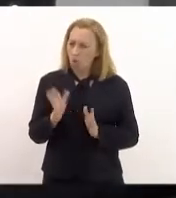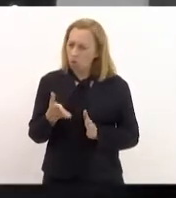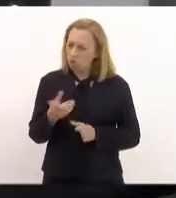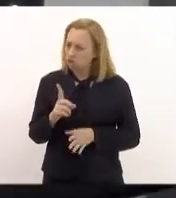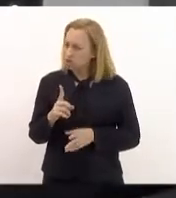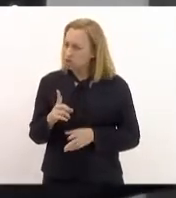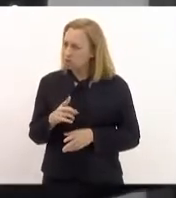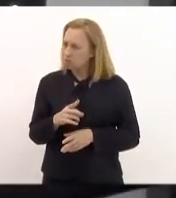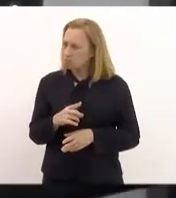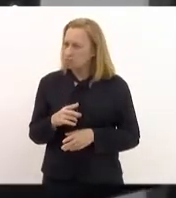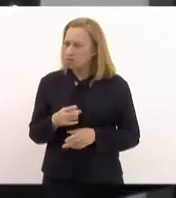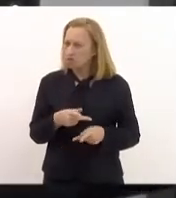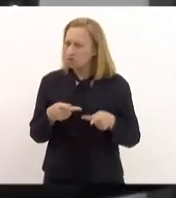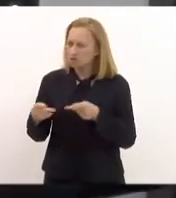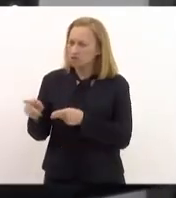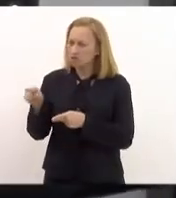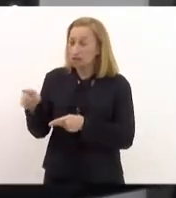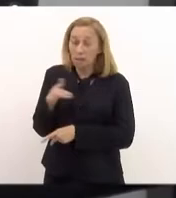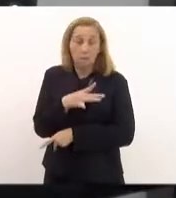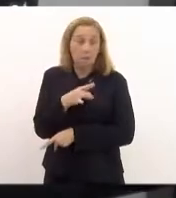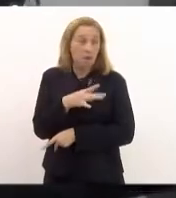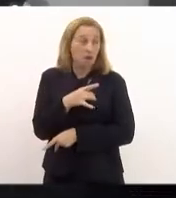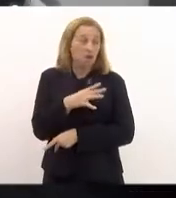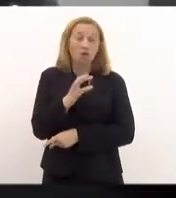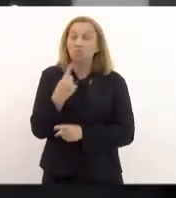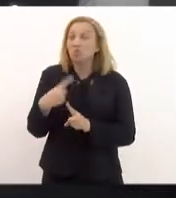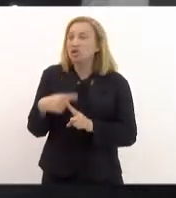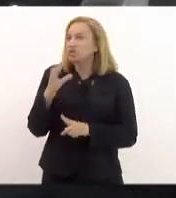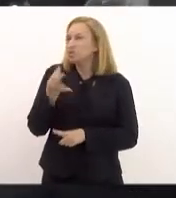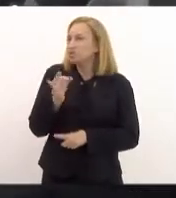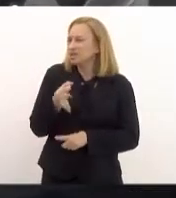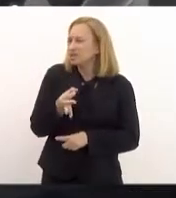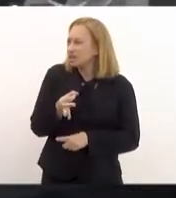medo. Porque, no fundo, eu acho que a gente tem que